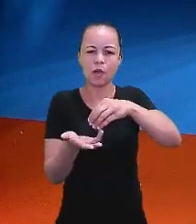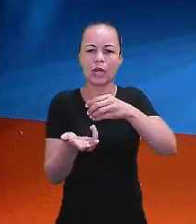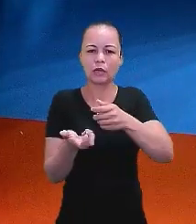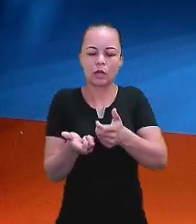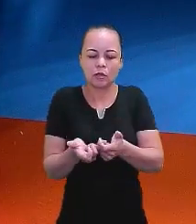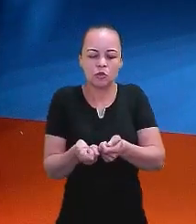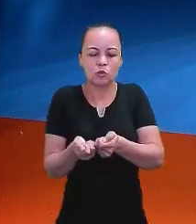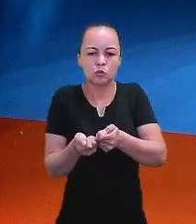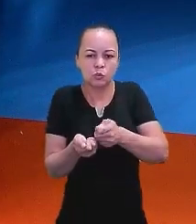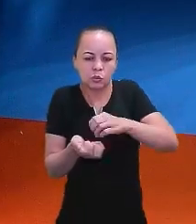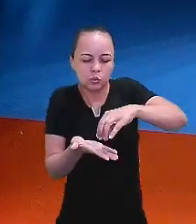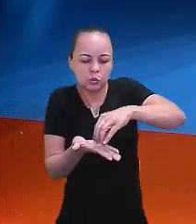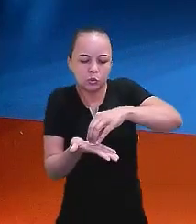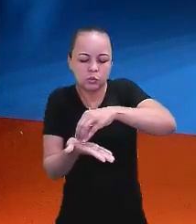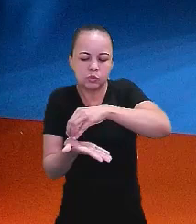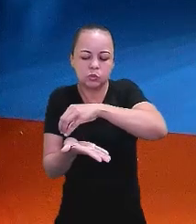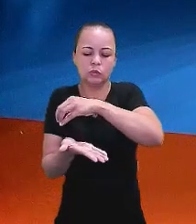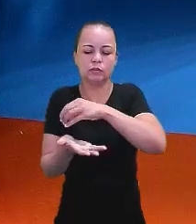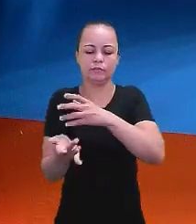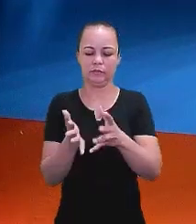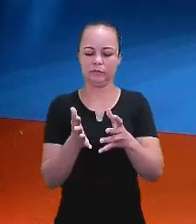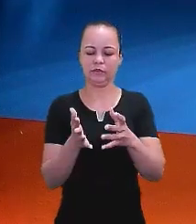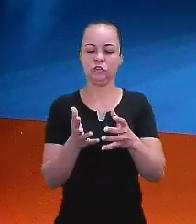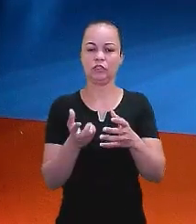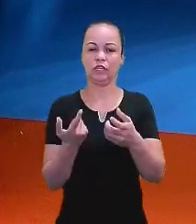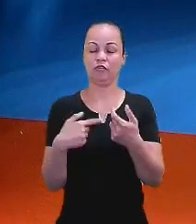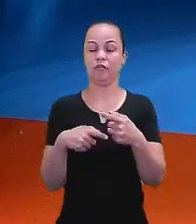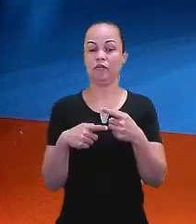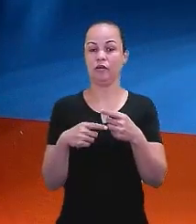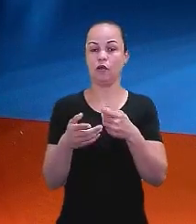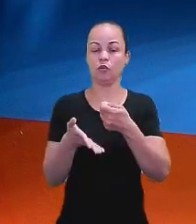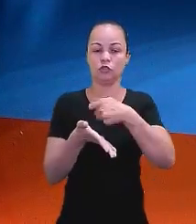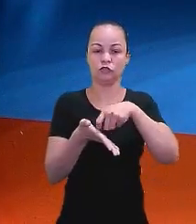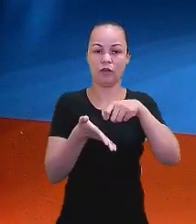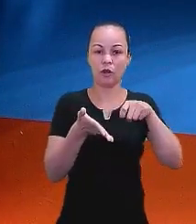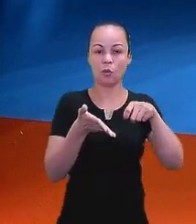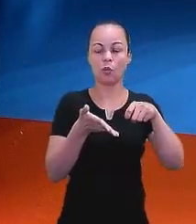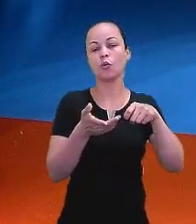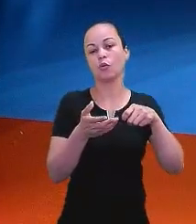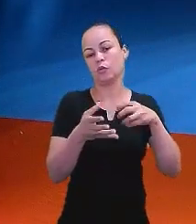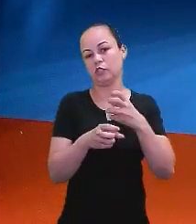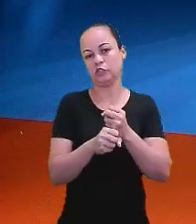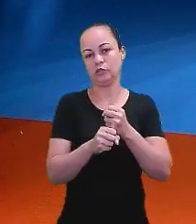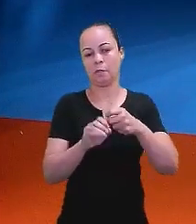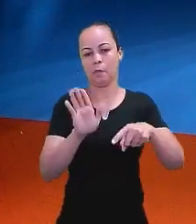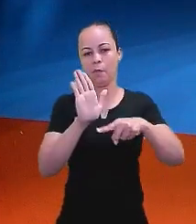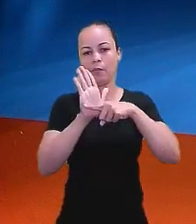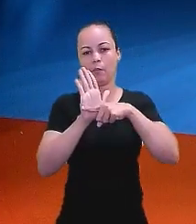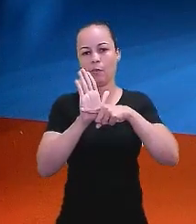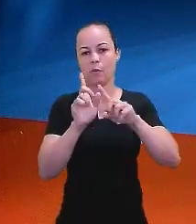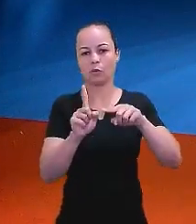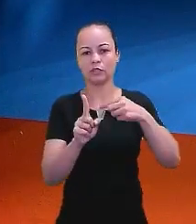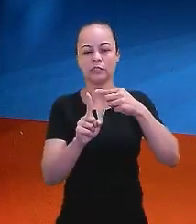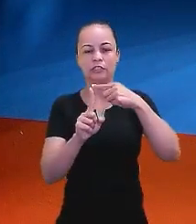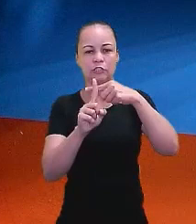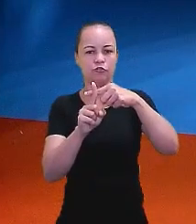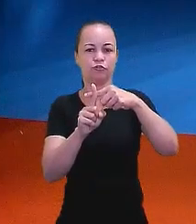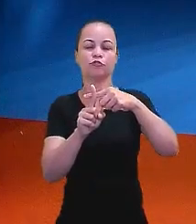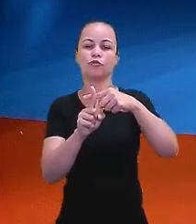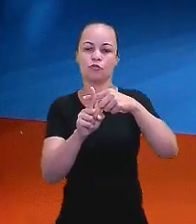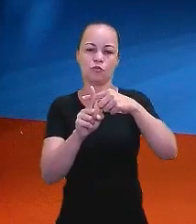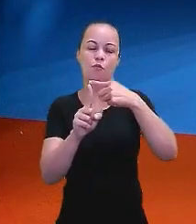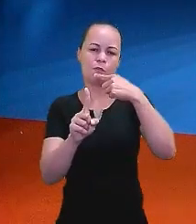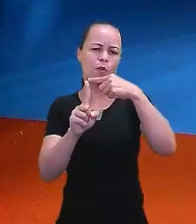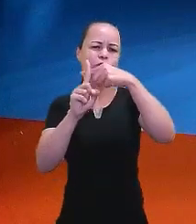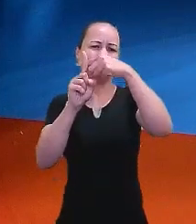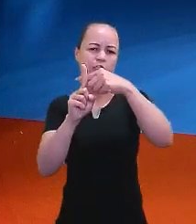controle. Escreveu valores positivos para as idas e negativos para as vindas. Então, ela ia lá com o controle, acionando